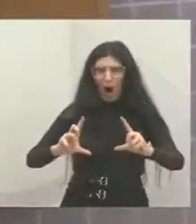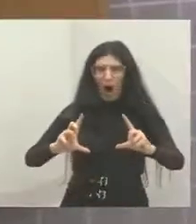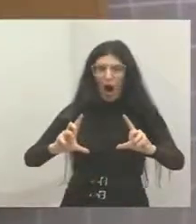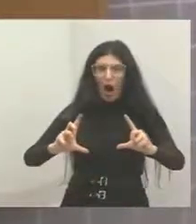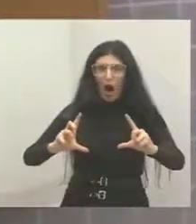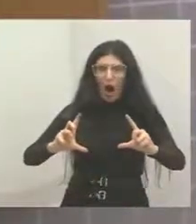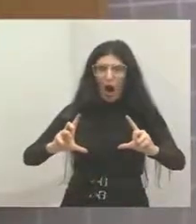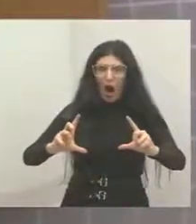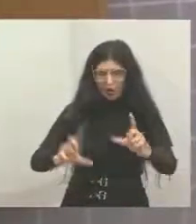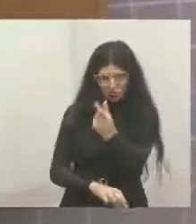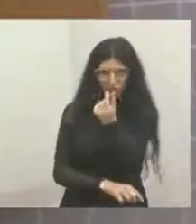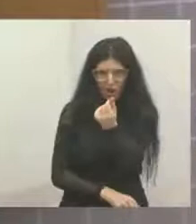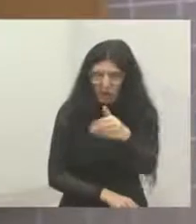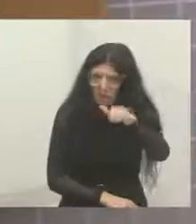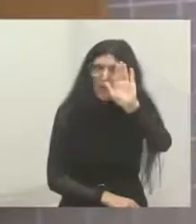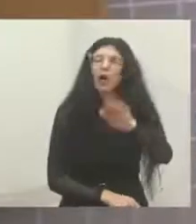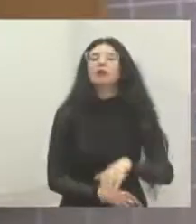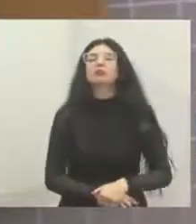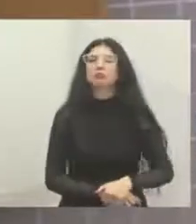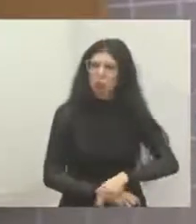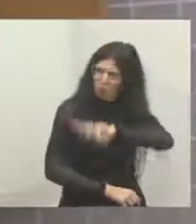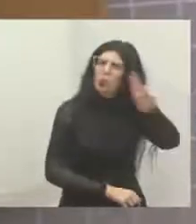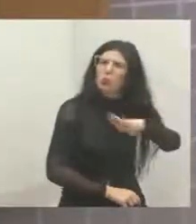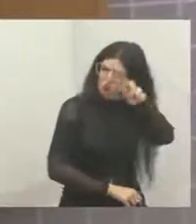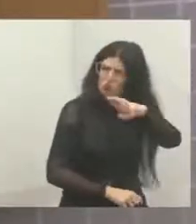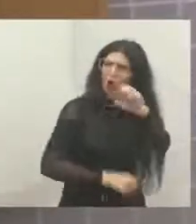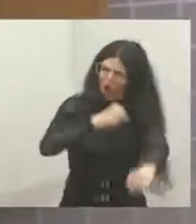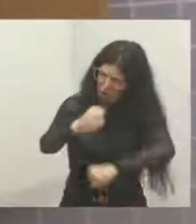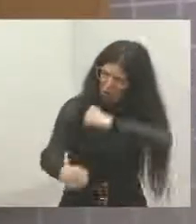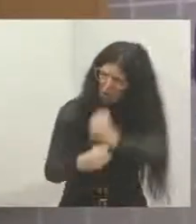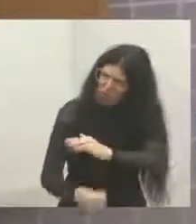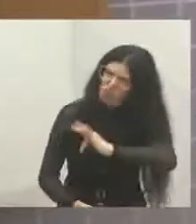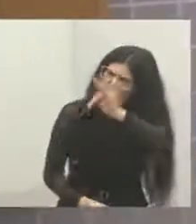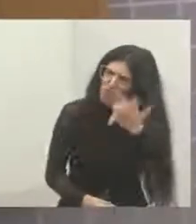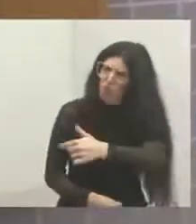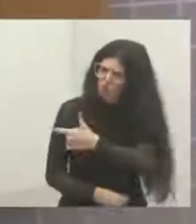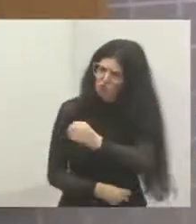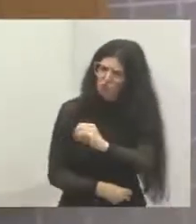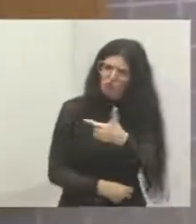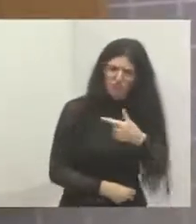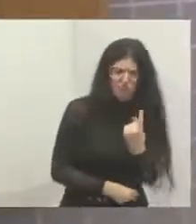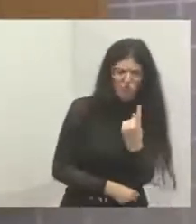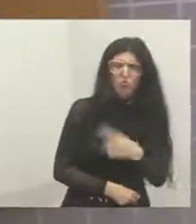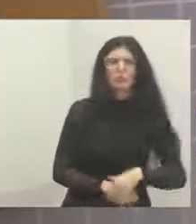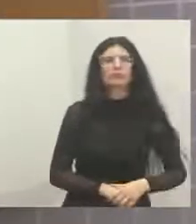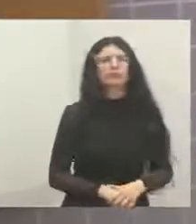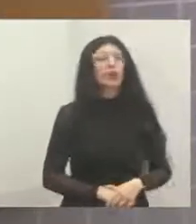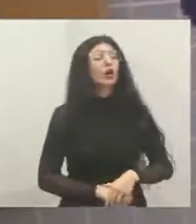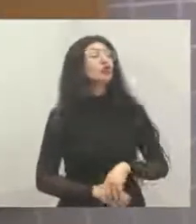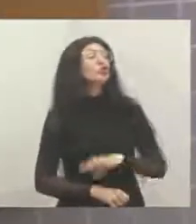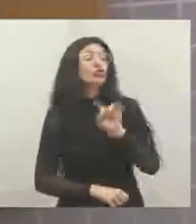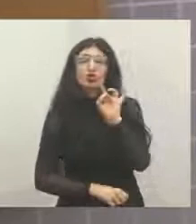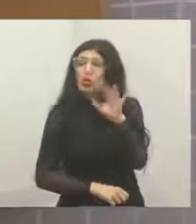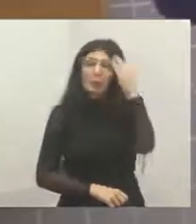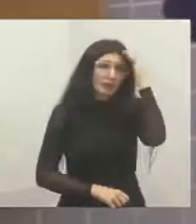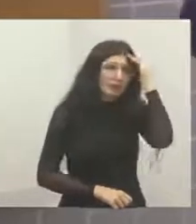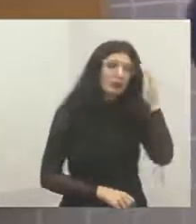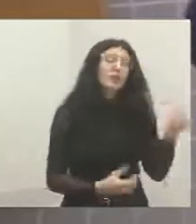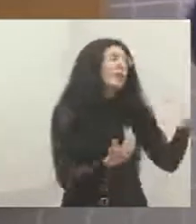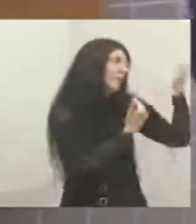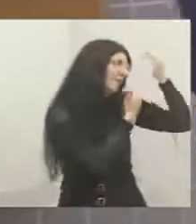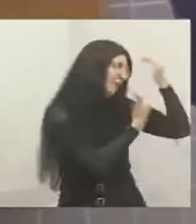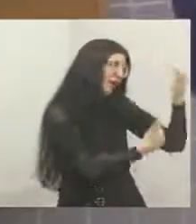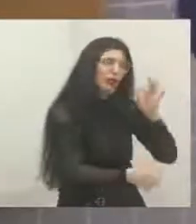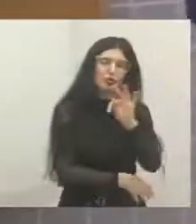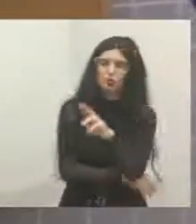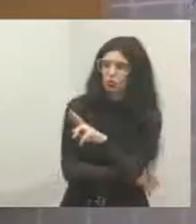superávit financeiro para o próximo exercício, Então, só para fechar o entendimento mesmo, até agradeço aqui a colocação do Turci,